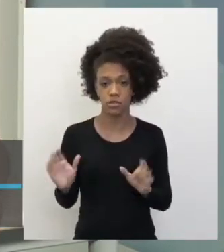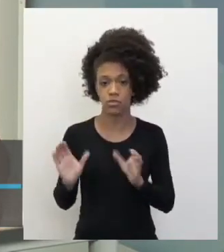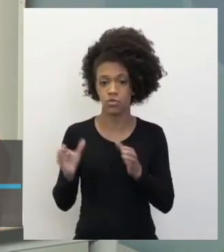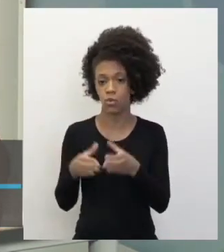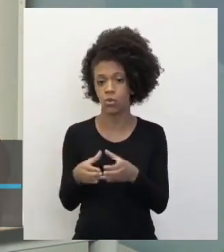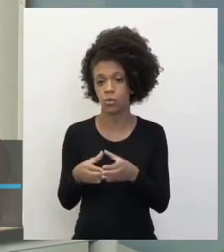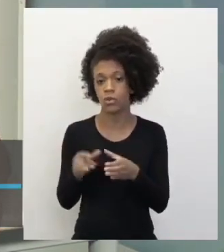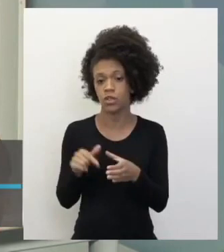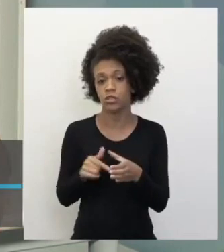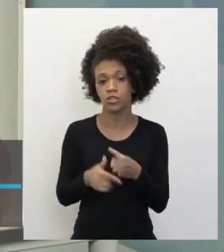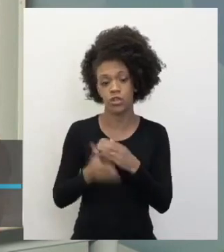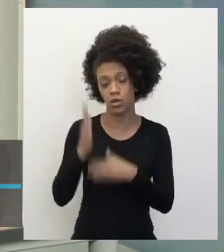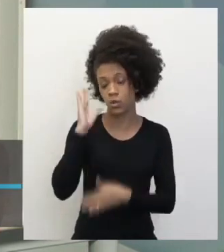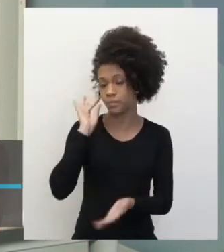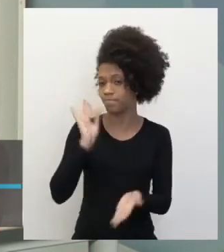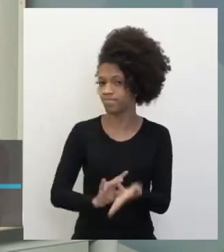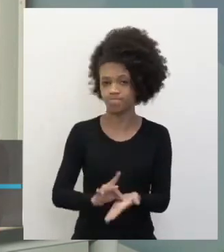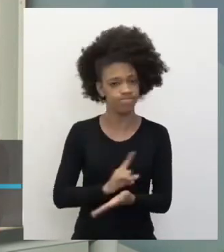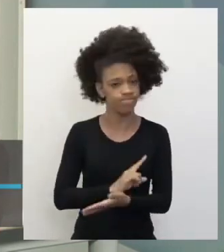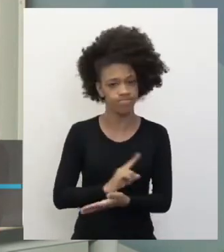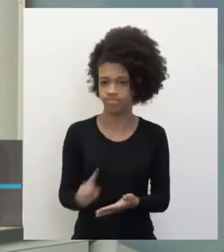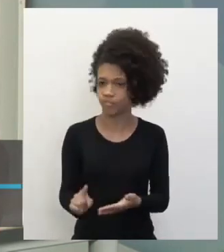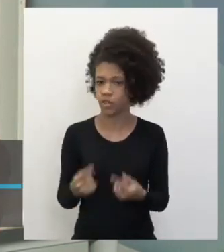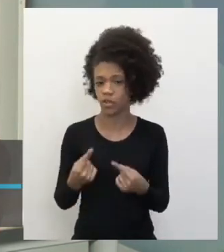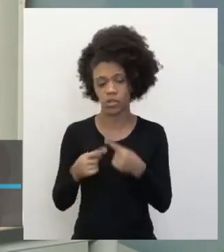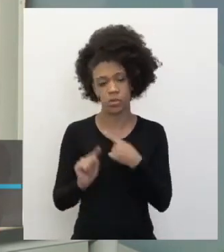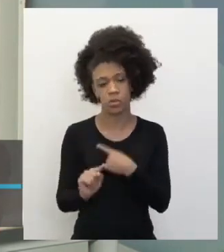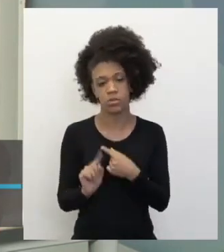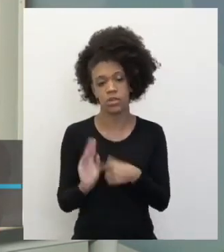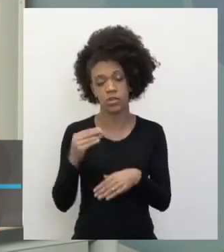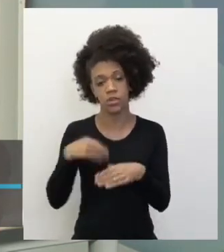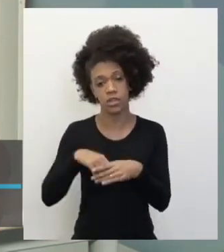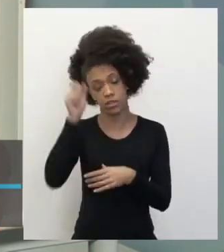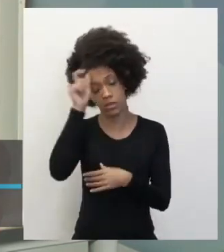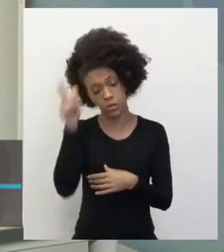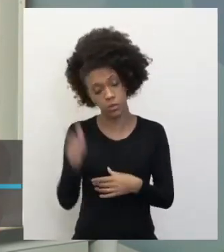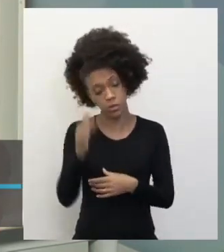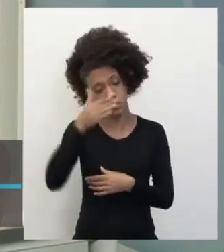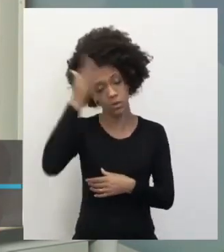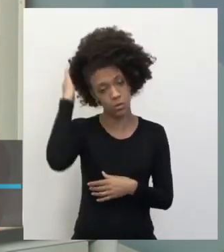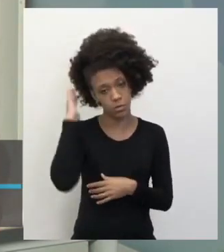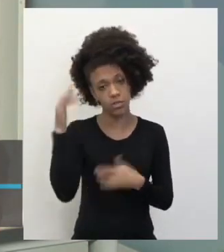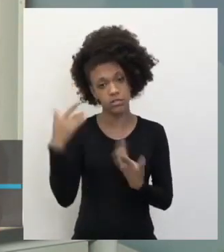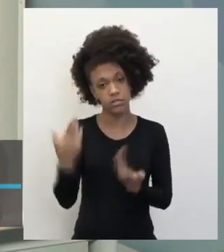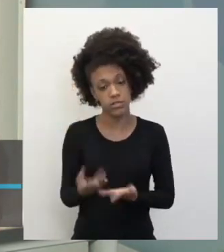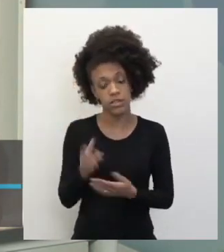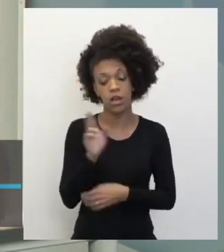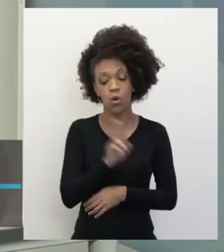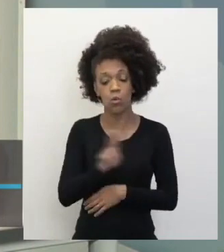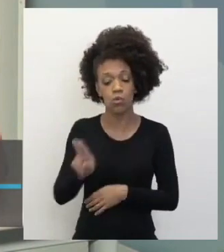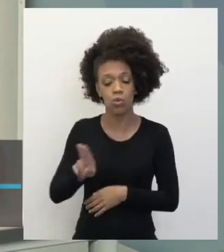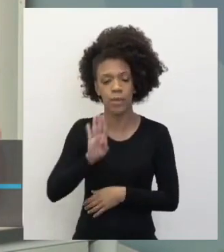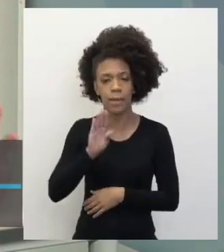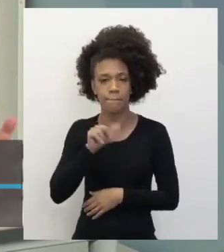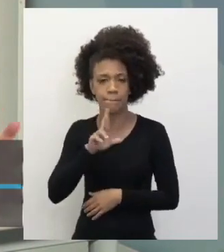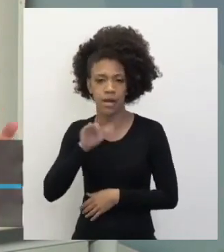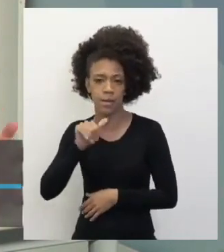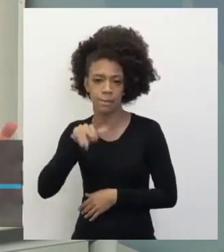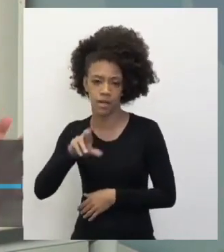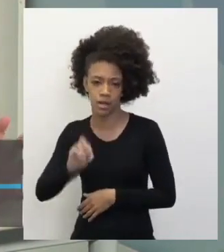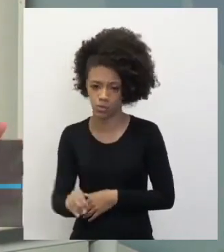eram romanas de fato, pessoas que não estavam dentro da cultura romana, e eles, por uma questão aí de falta